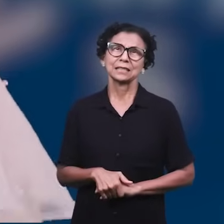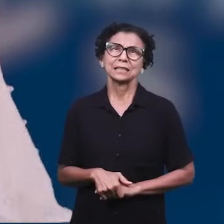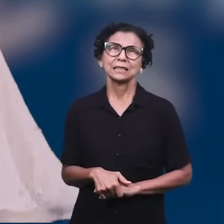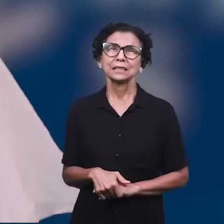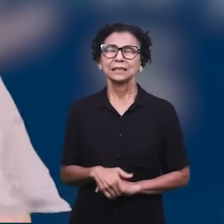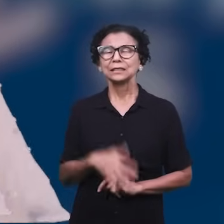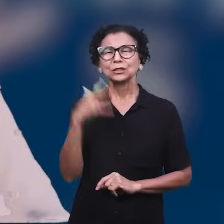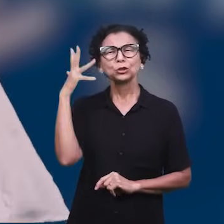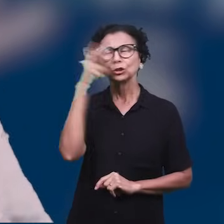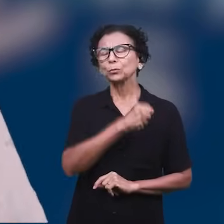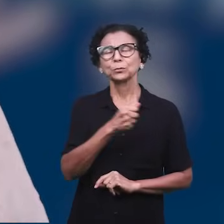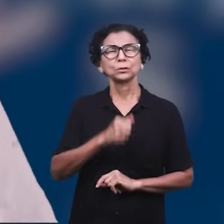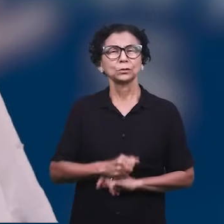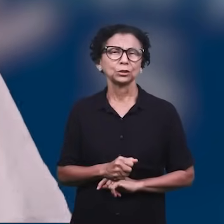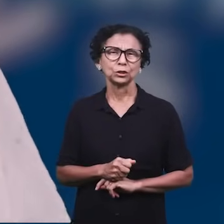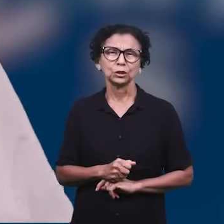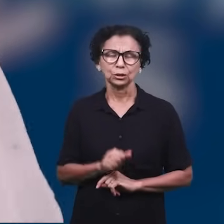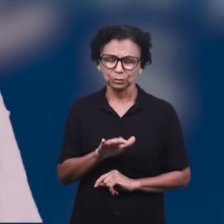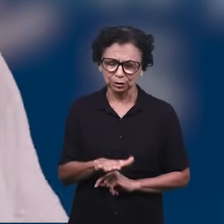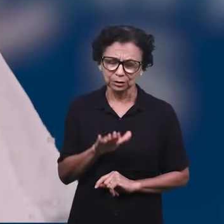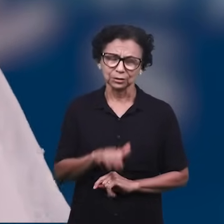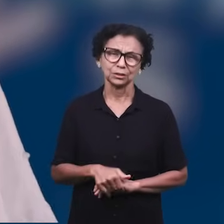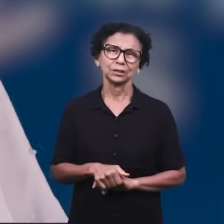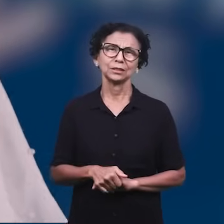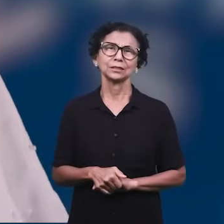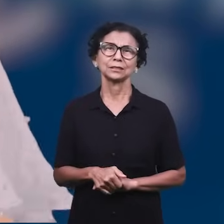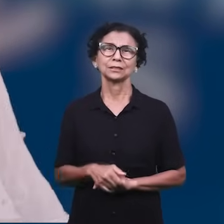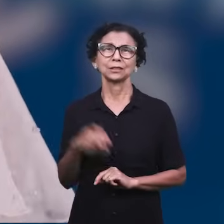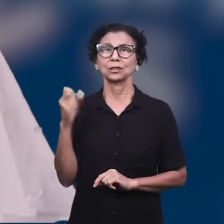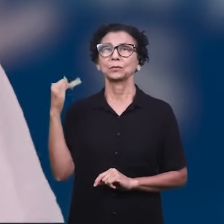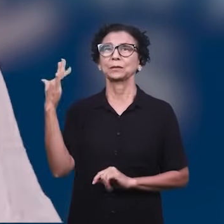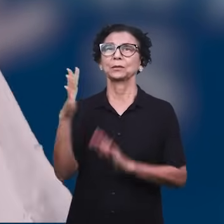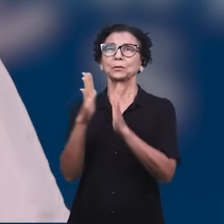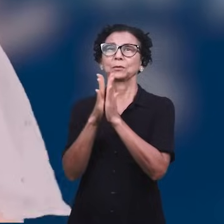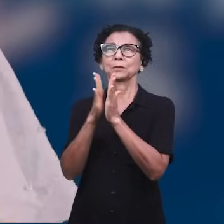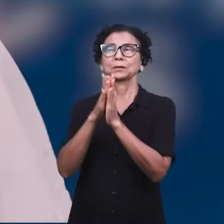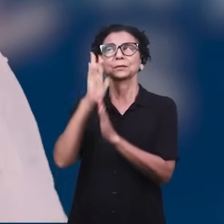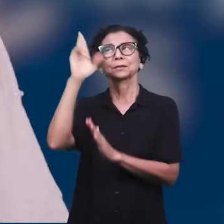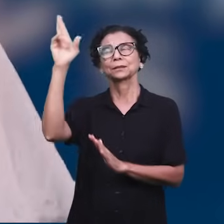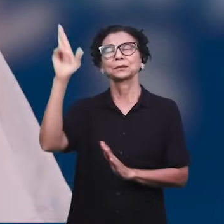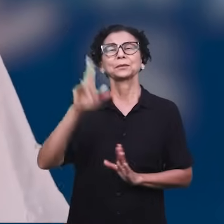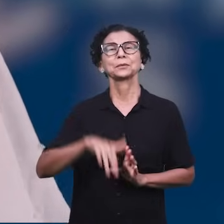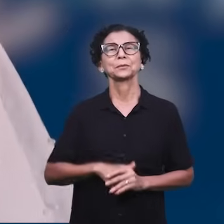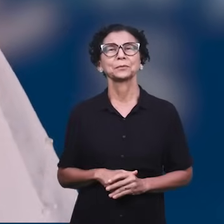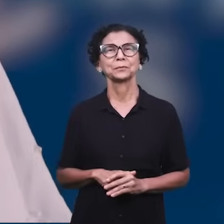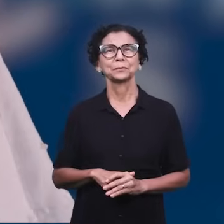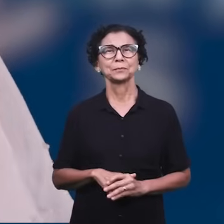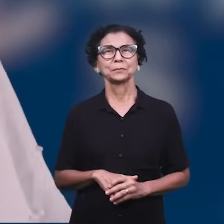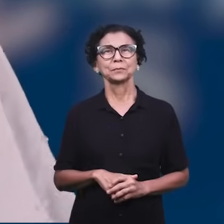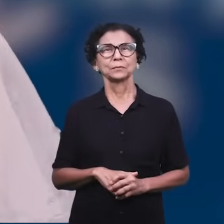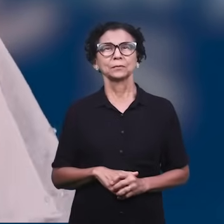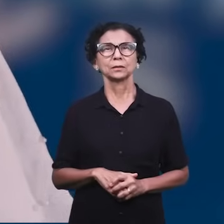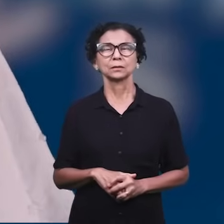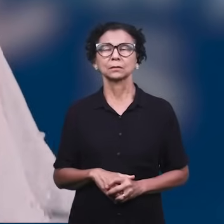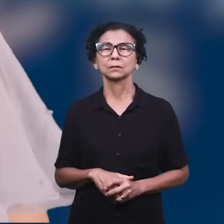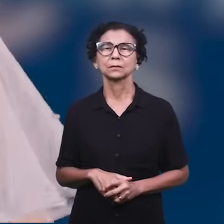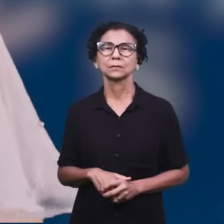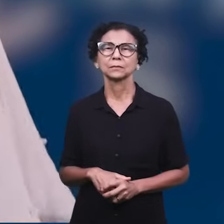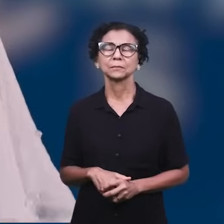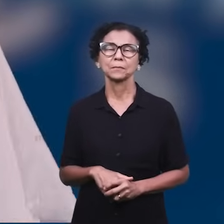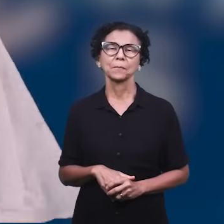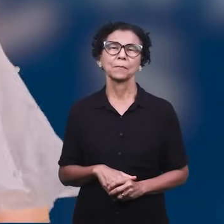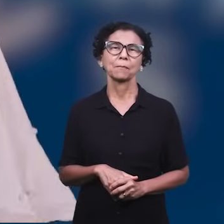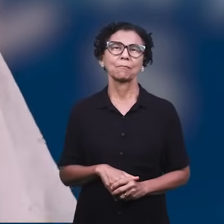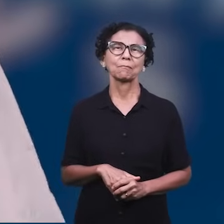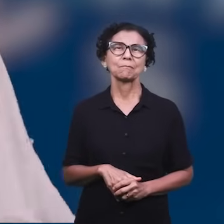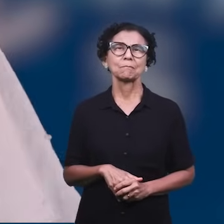desde então, os pequenininhos, buscando ao Senhor pela manhã. Maravilhoso, se vem, você vai conferir tudo agora com o pastor Flávio. Pastor Flávio, conta